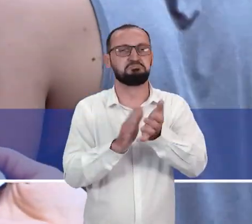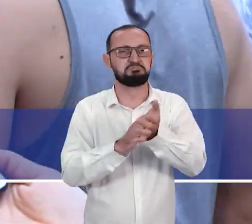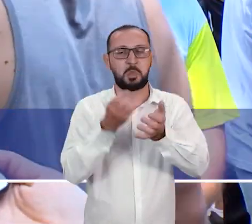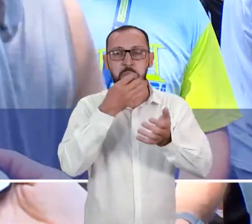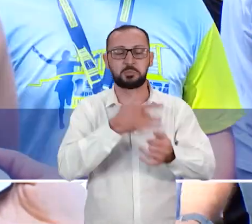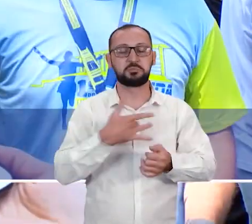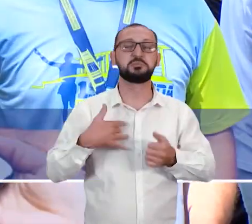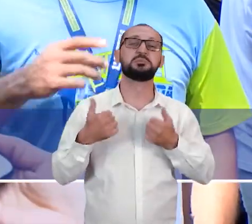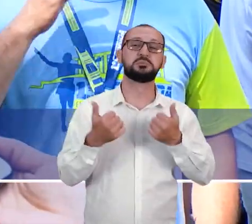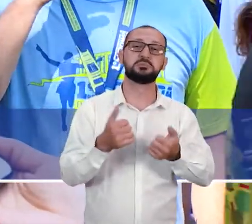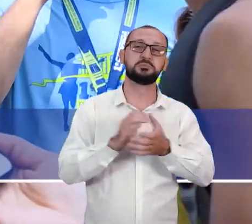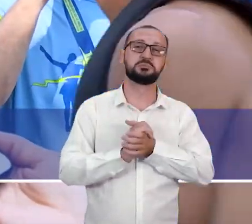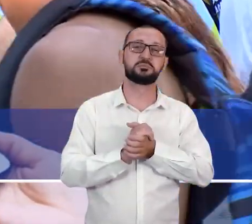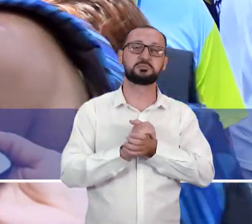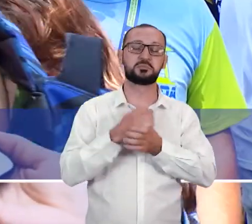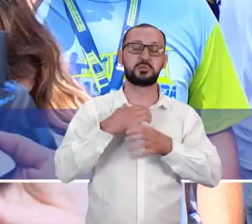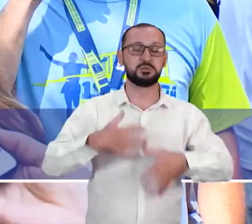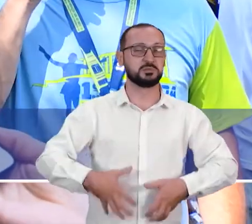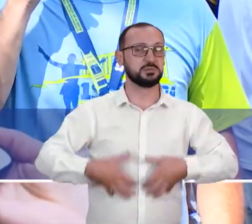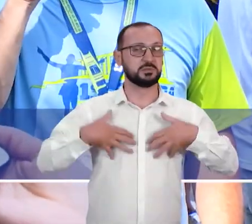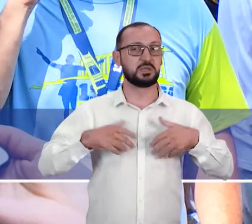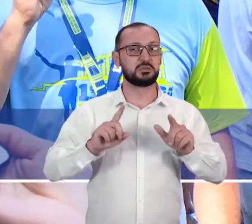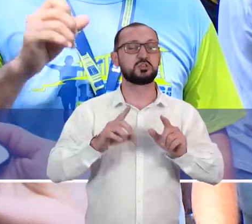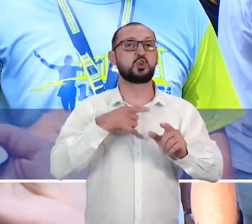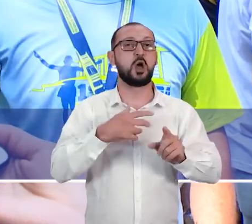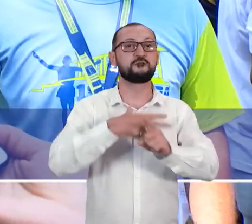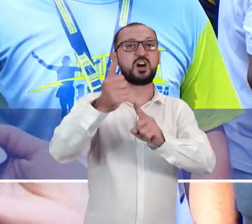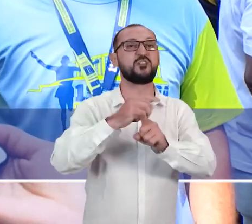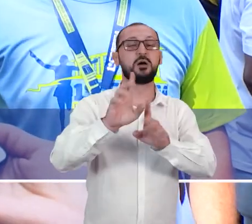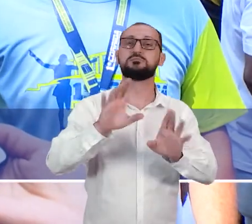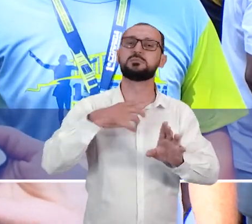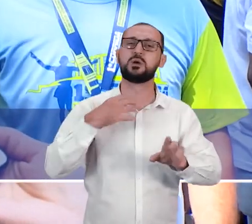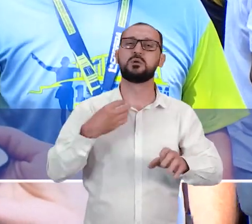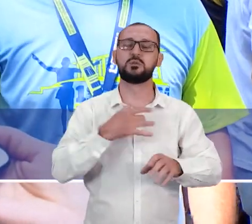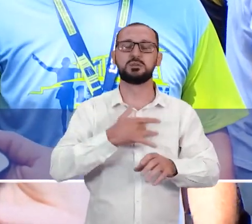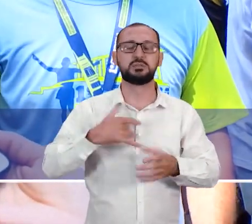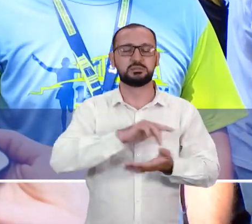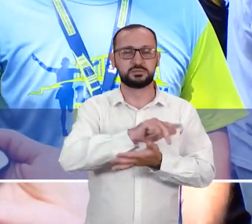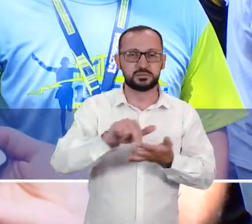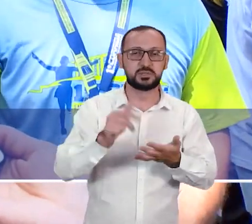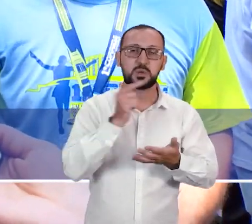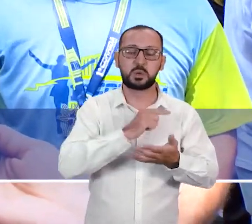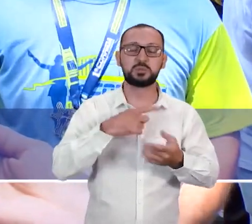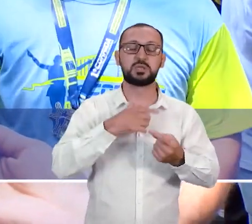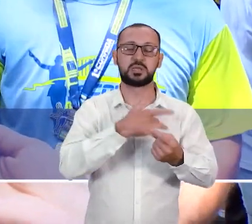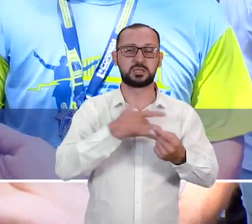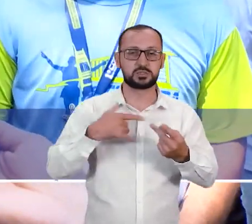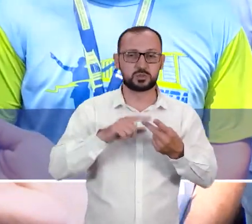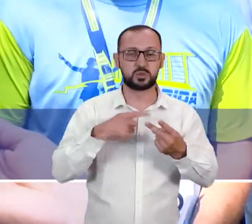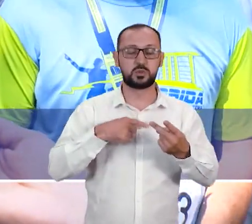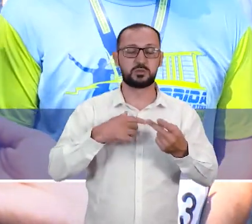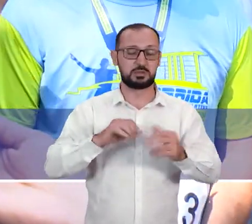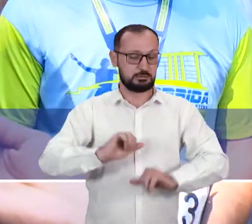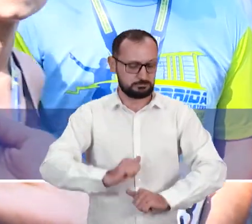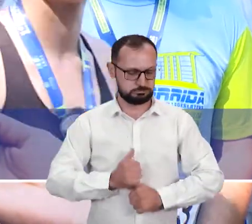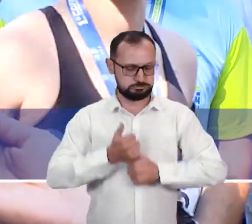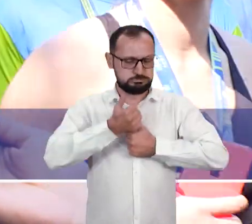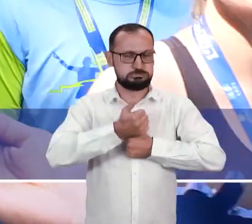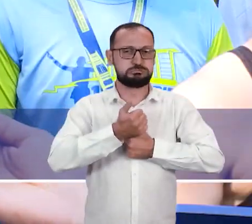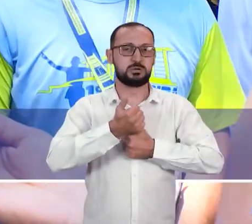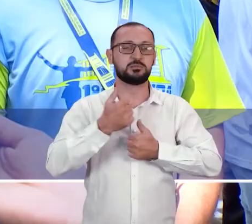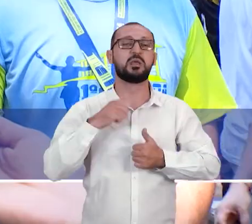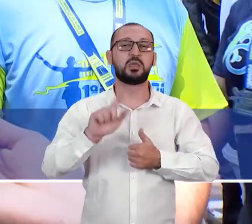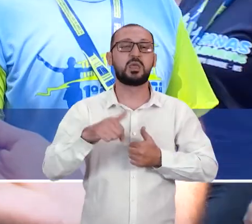incentivo, é bom para a saúde, para a autoestima. O esporte não é só vencer, você vence em vários fatores, né? Na saúde, no